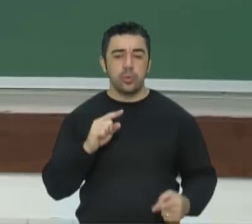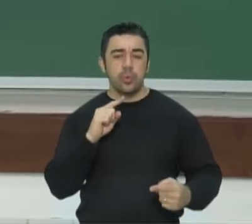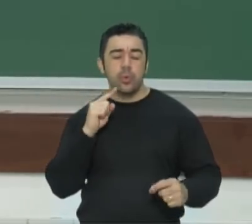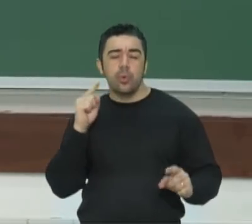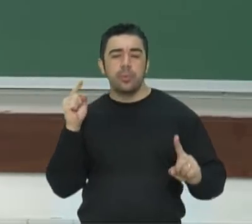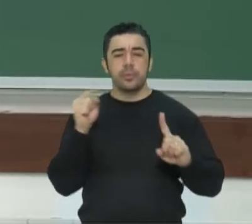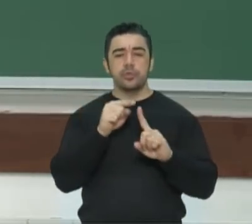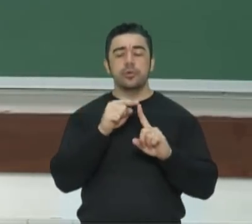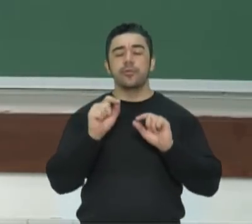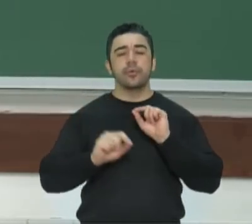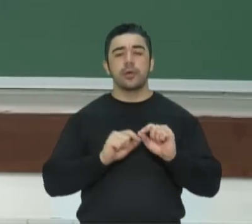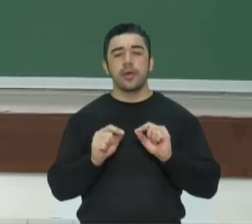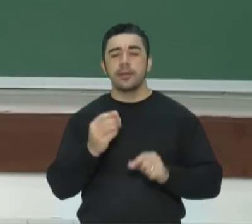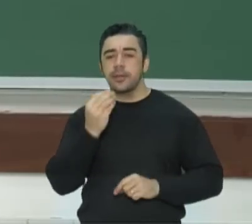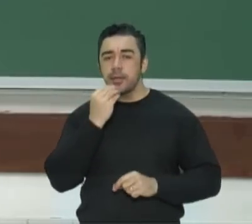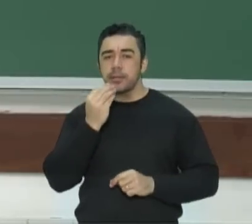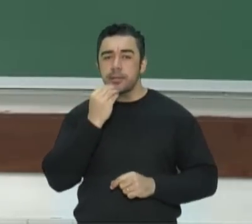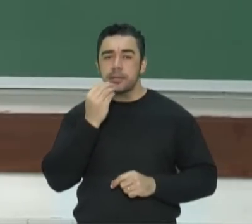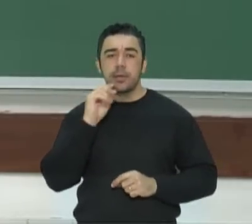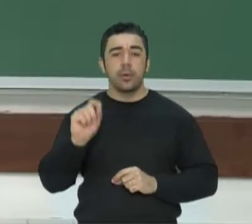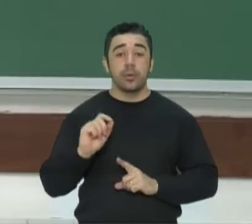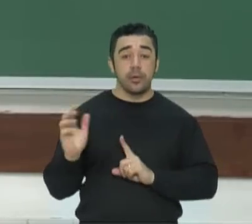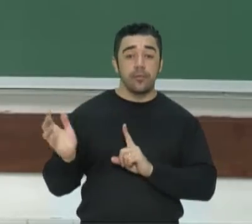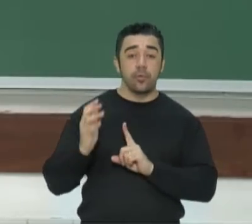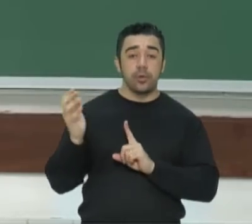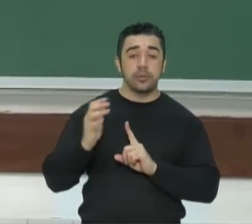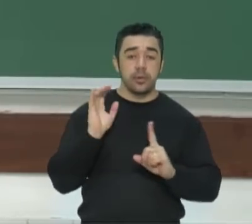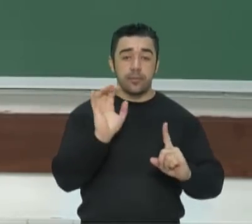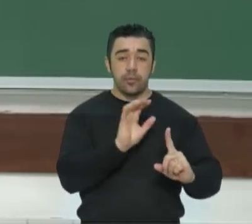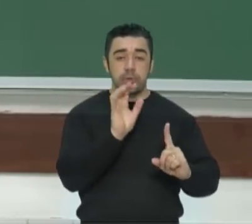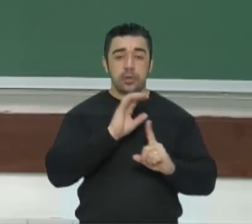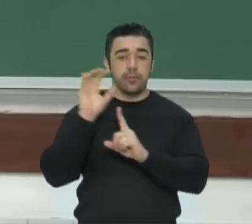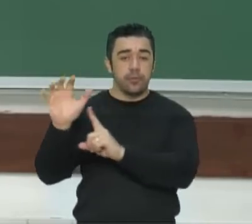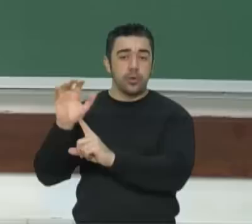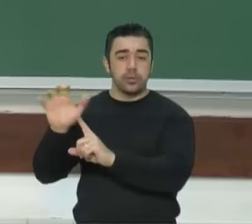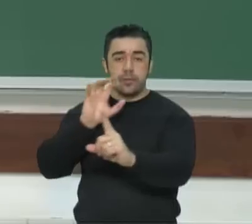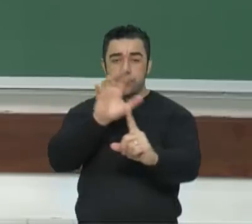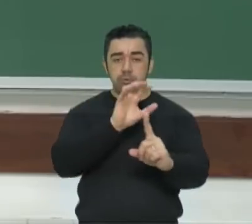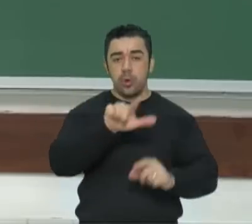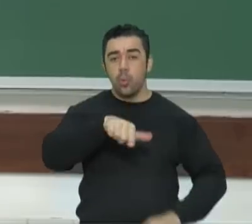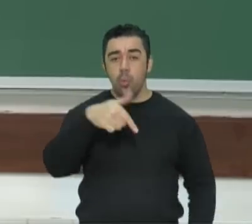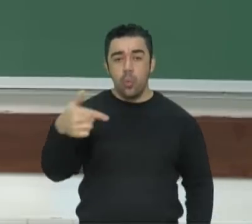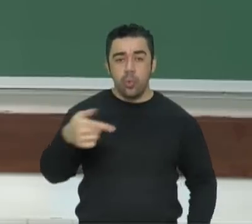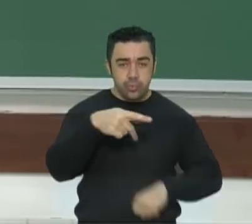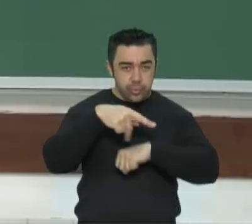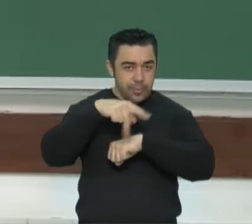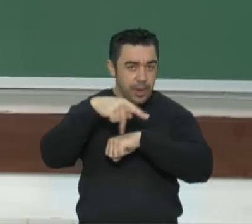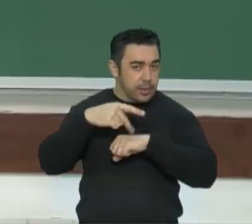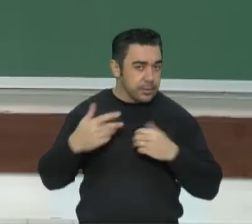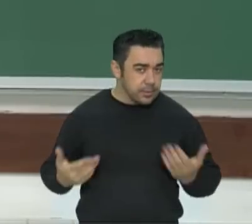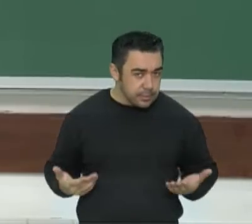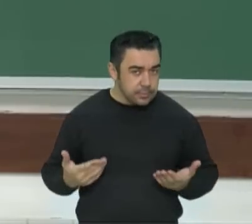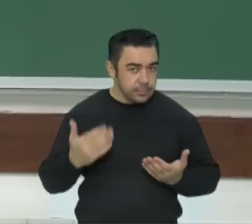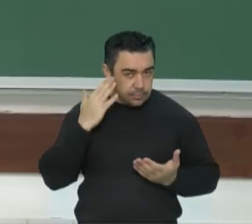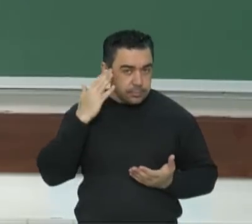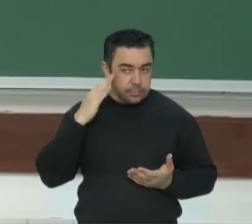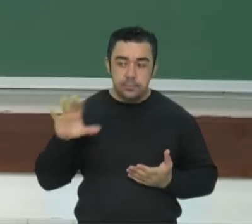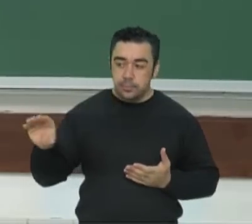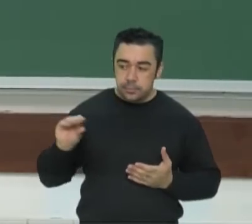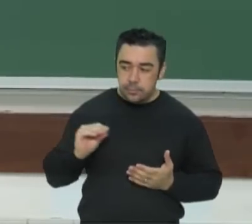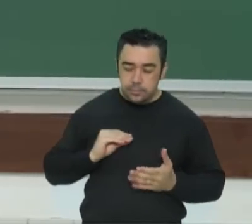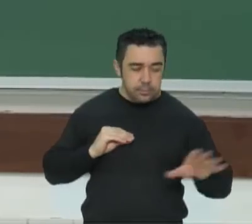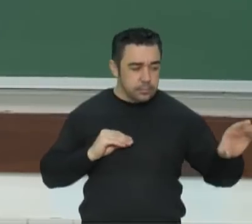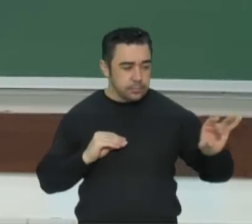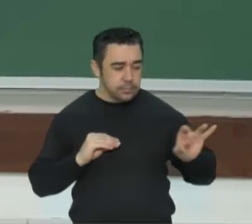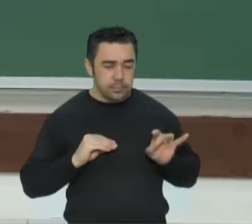áreas de influência. Qual lado influenciaria mais outros países, portanto,